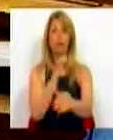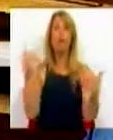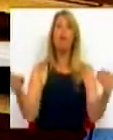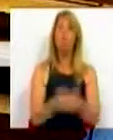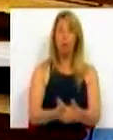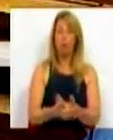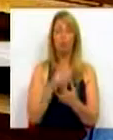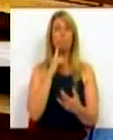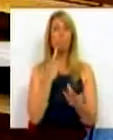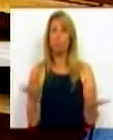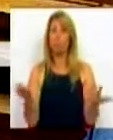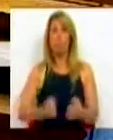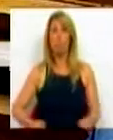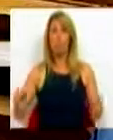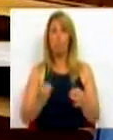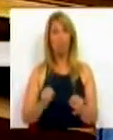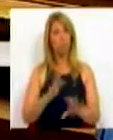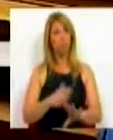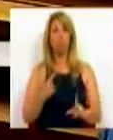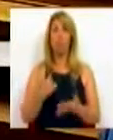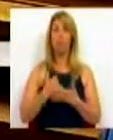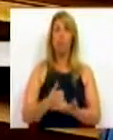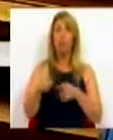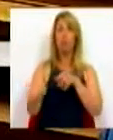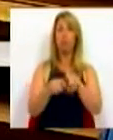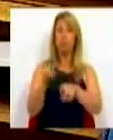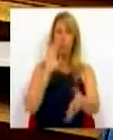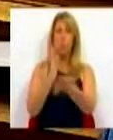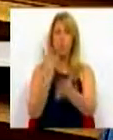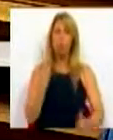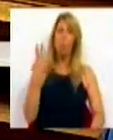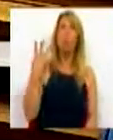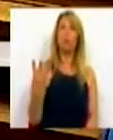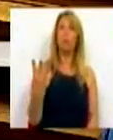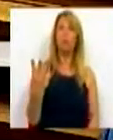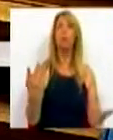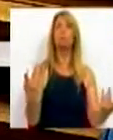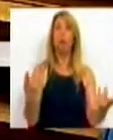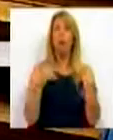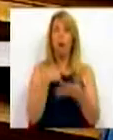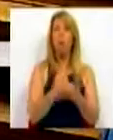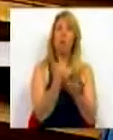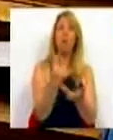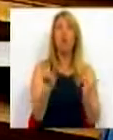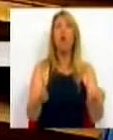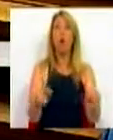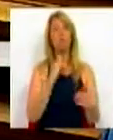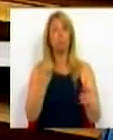coordenação política da rede nos últimos 4 anos baseou-se num investimento prioritário realizado em